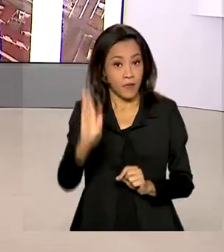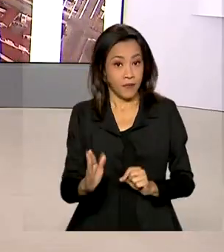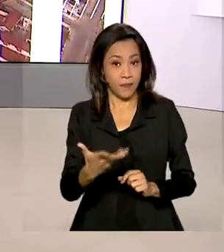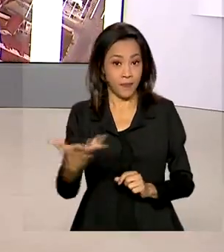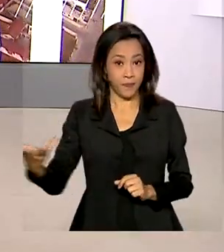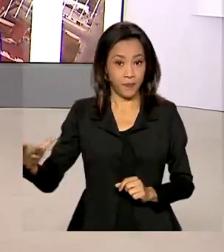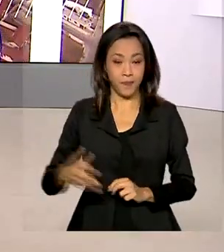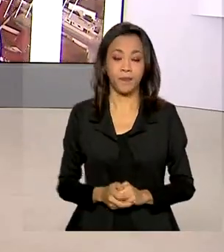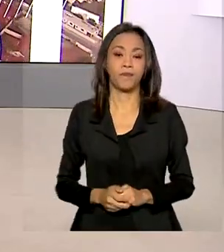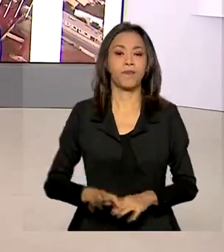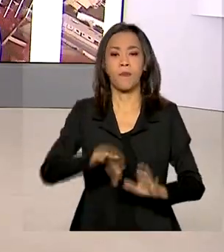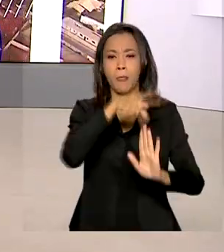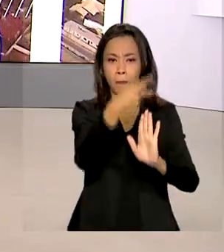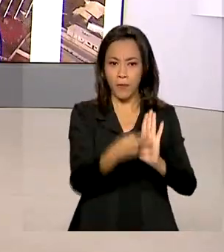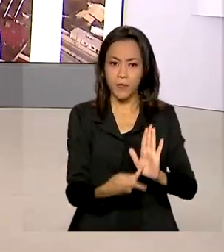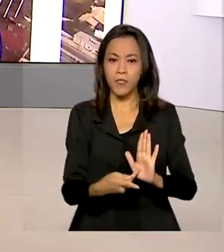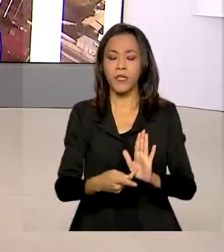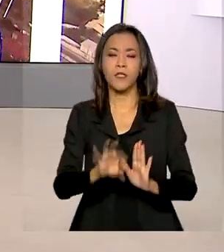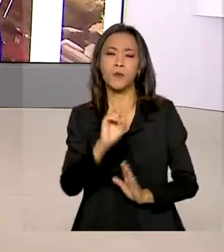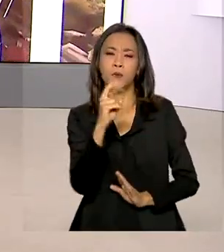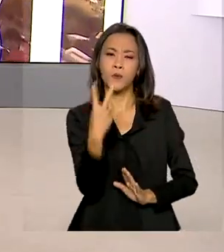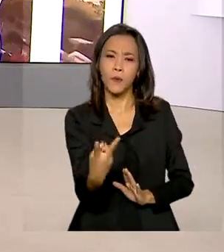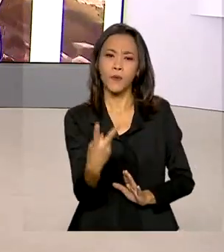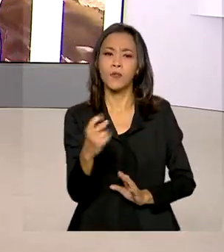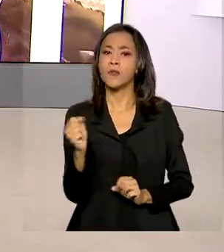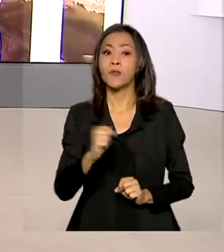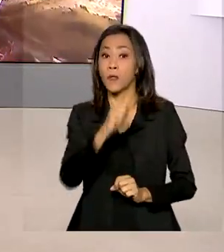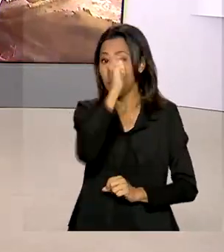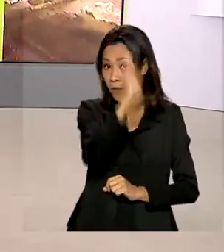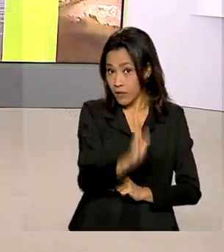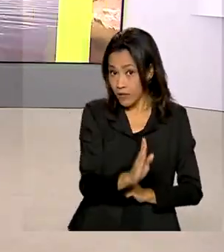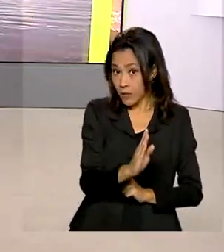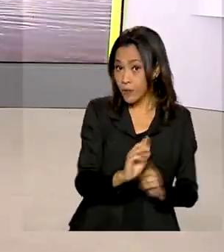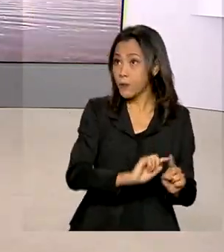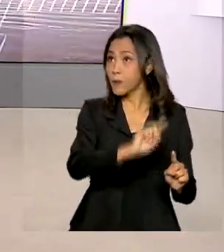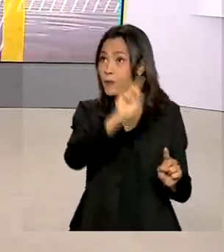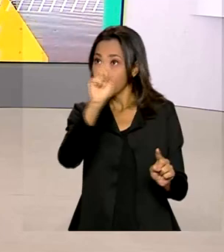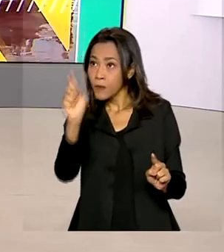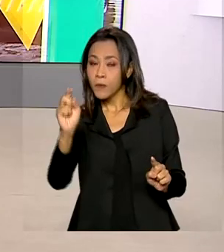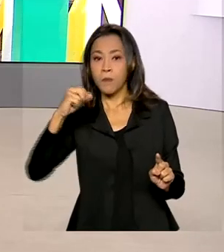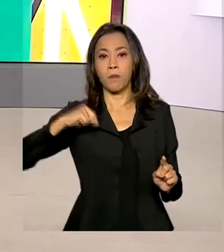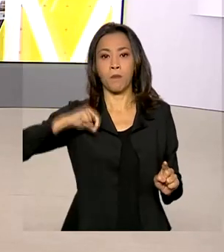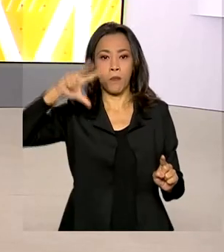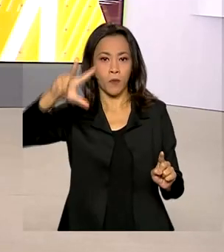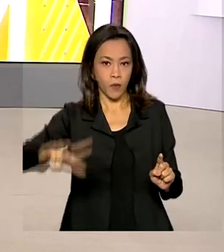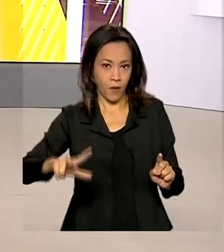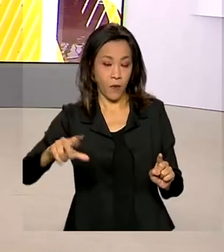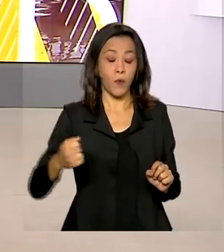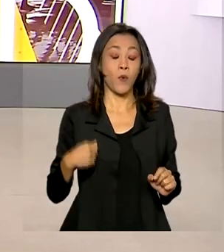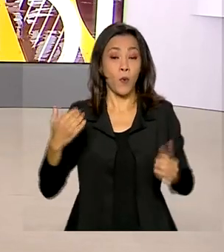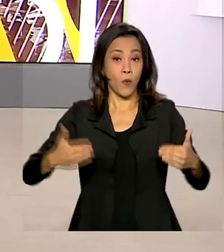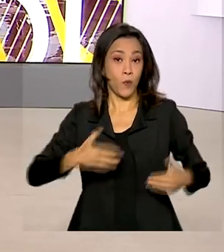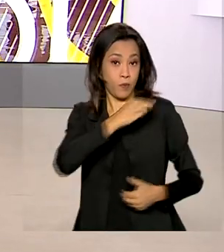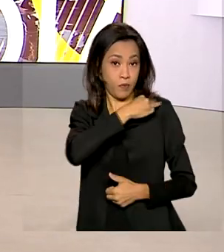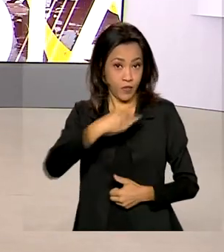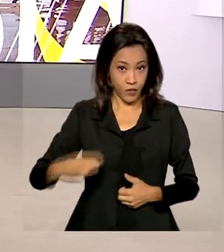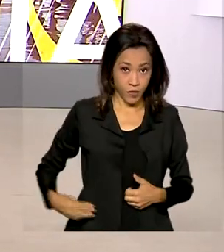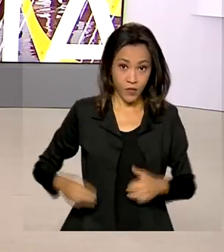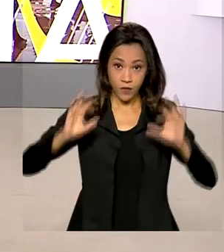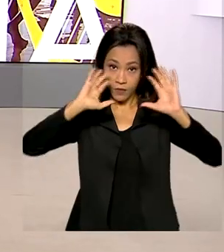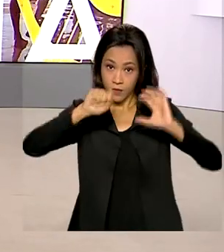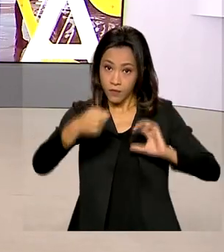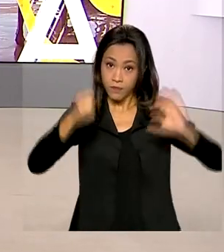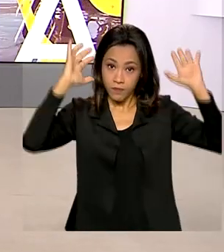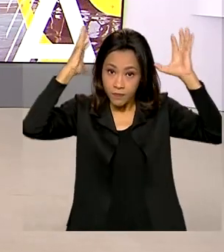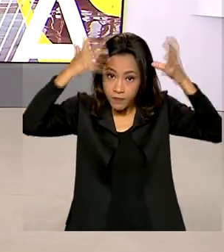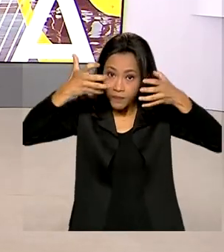Um projeto que liga dois lados do Atlântico, Brasil a Portugal. O ministro da Ciência, Tecnologia e Inovações, Marcos Pontes,